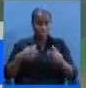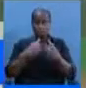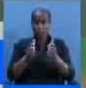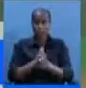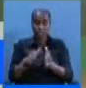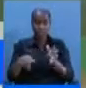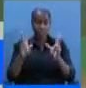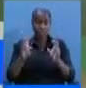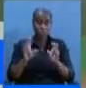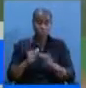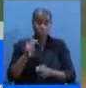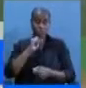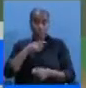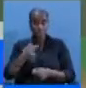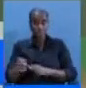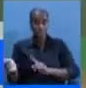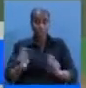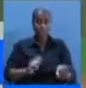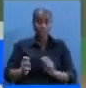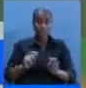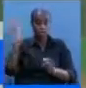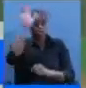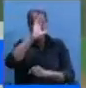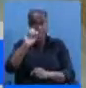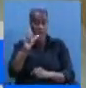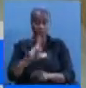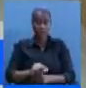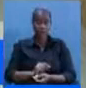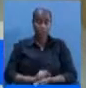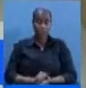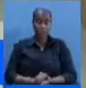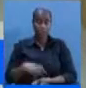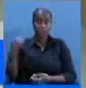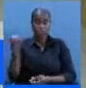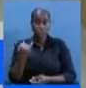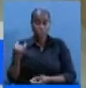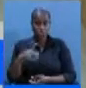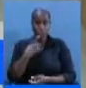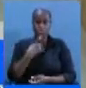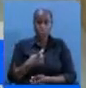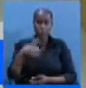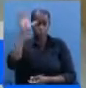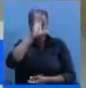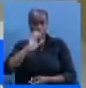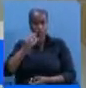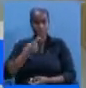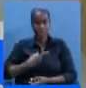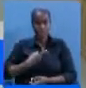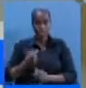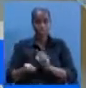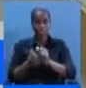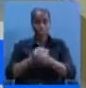nem tome cemitério cemitério debates com os ministros também institutos como perguntas ao governo vão ser